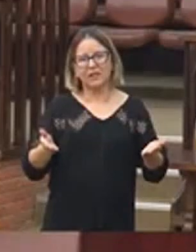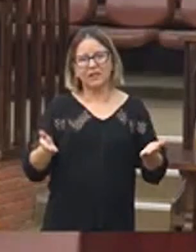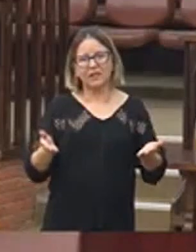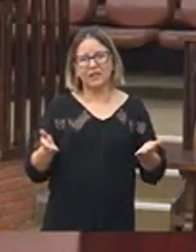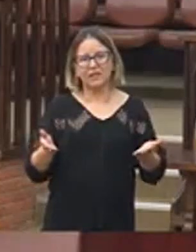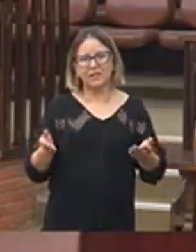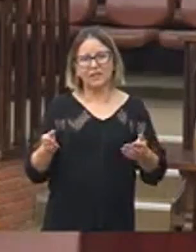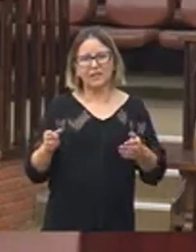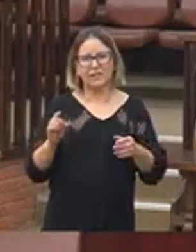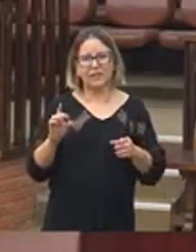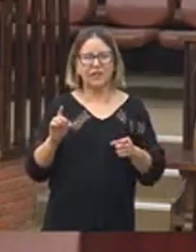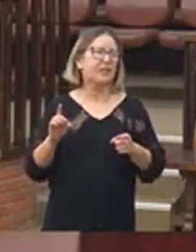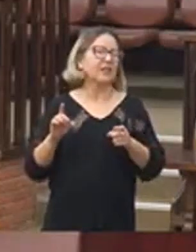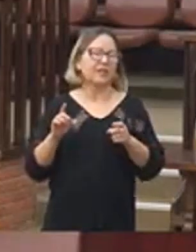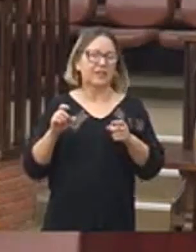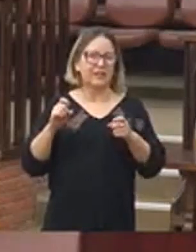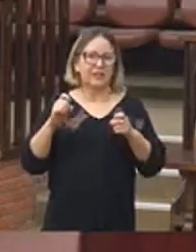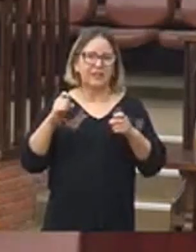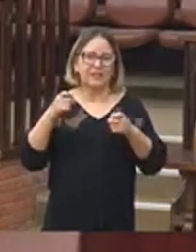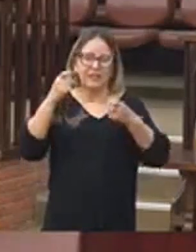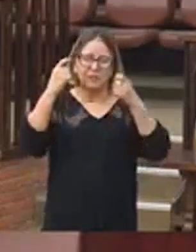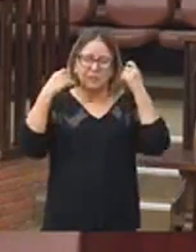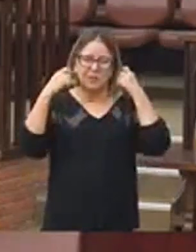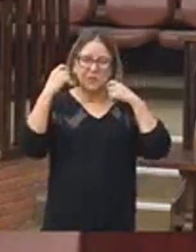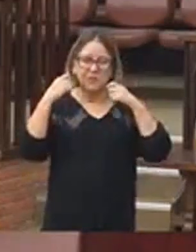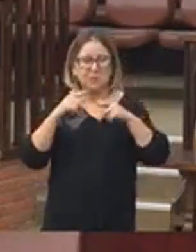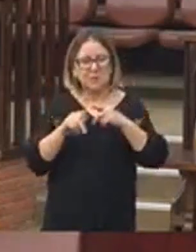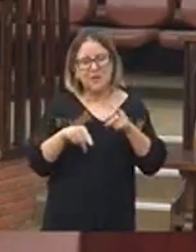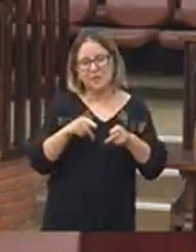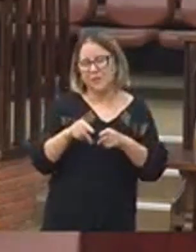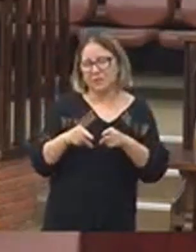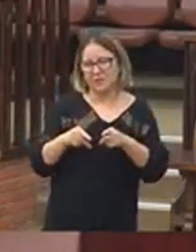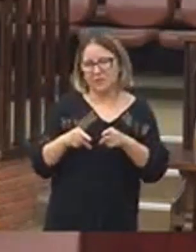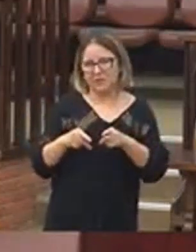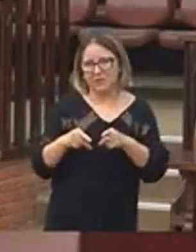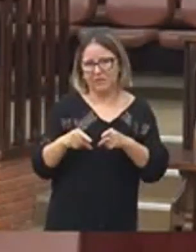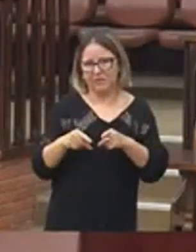vozes humanas. Voltem-se para mim.